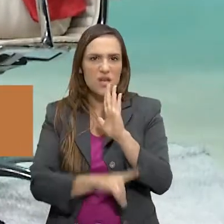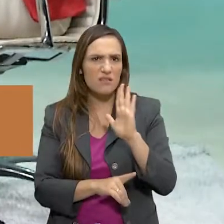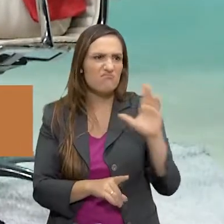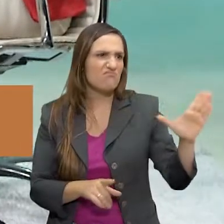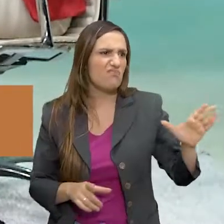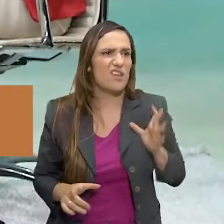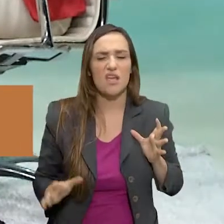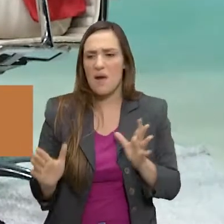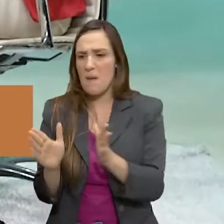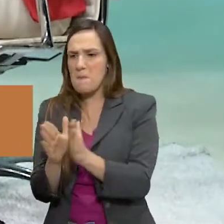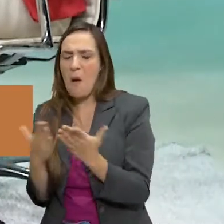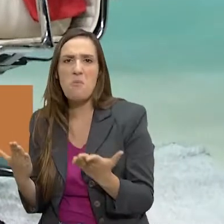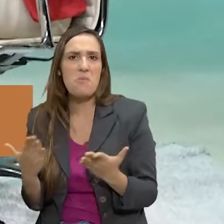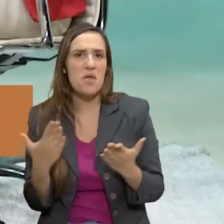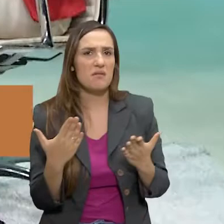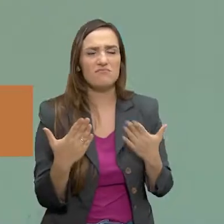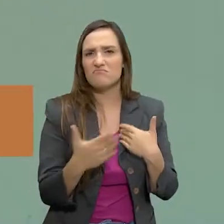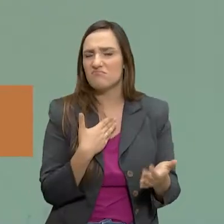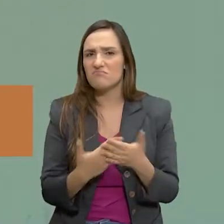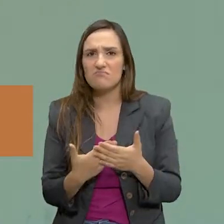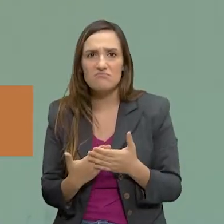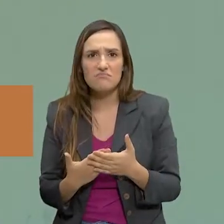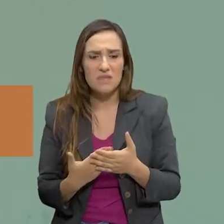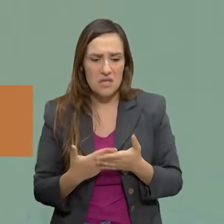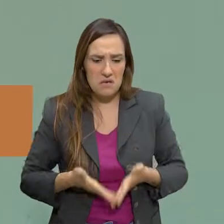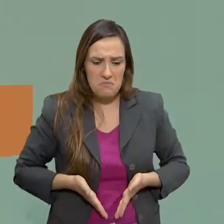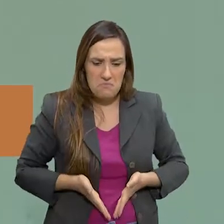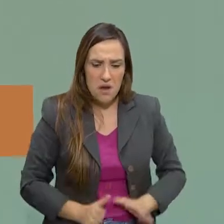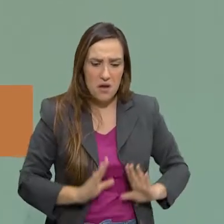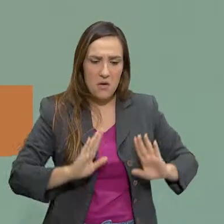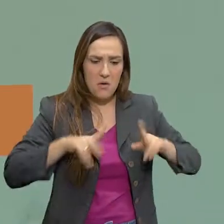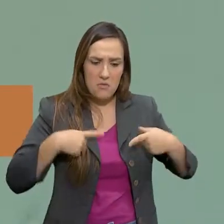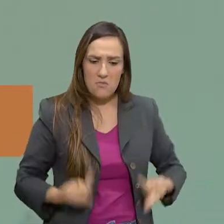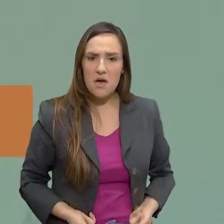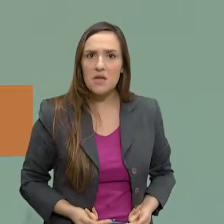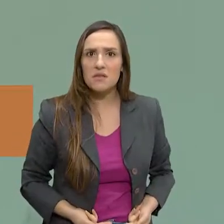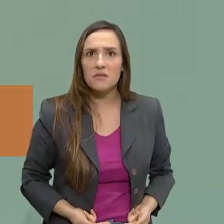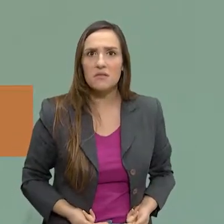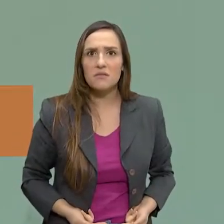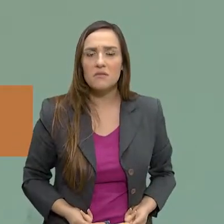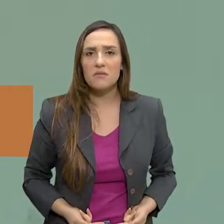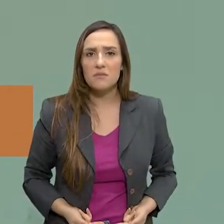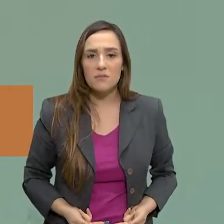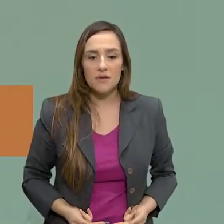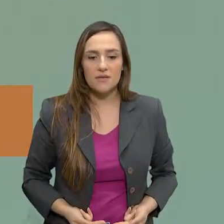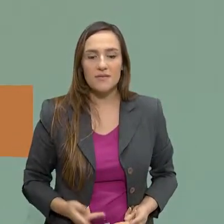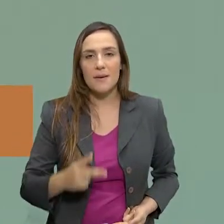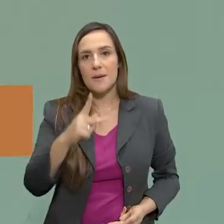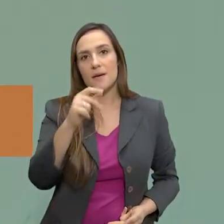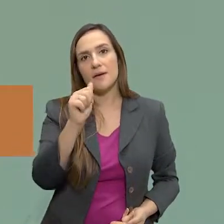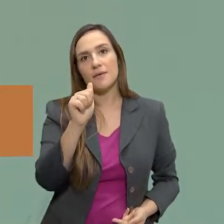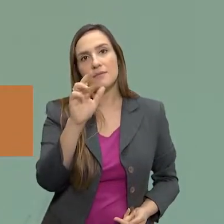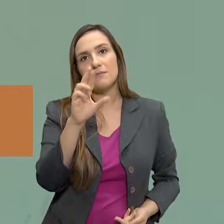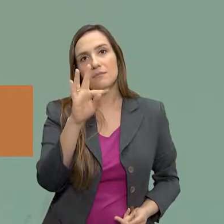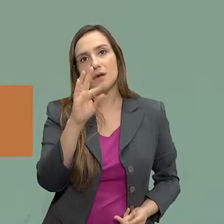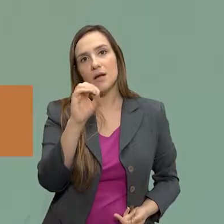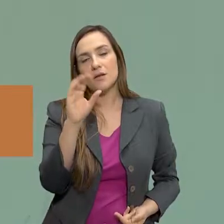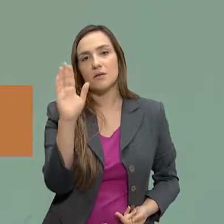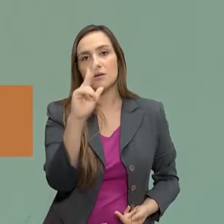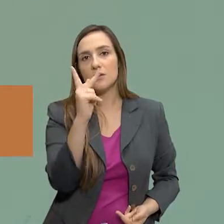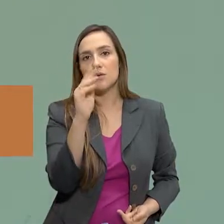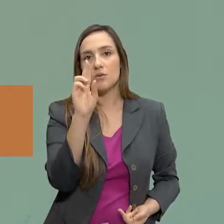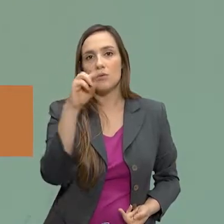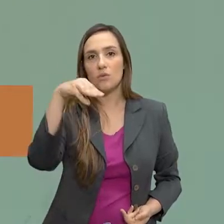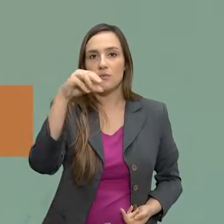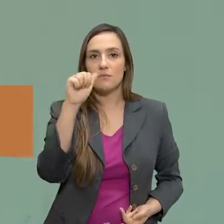sempre diz isso quando nós vamos falar com as nossas mulheres, que parto humanizado, assistência humanizada, não é o parto da banheira